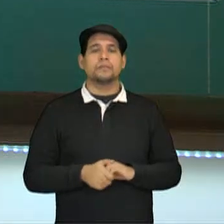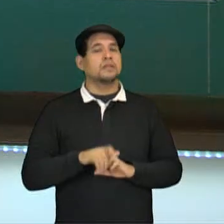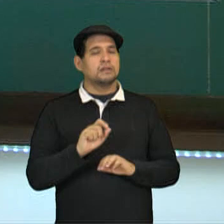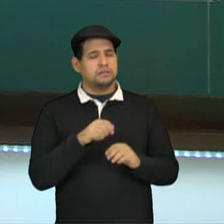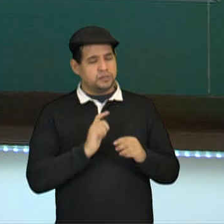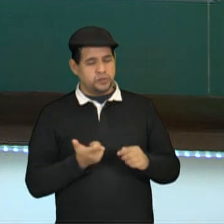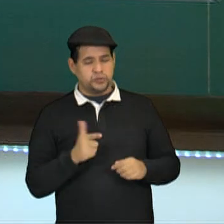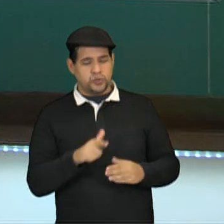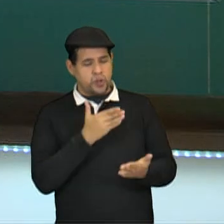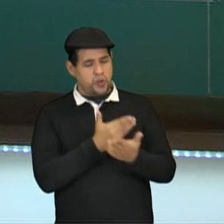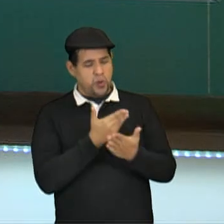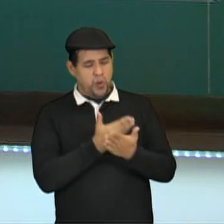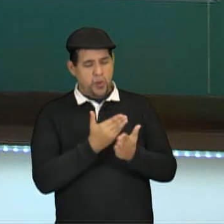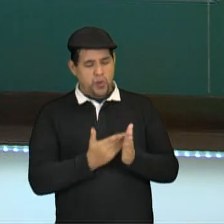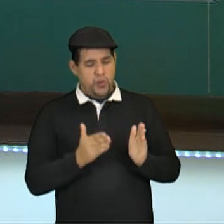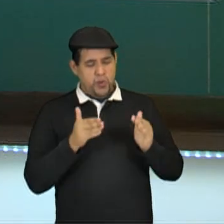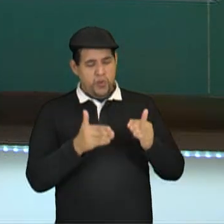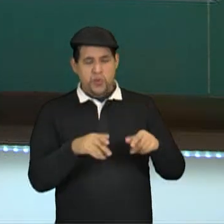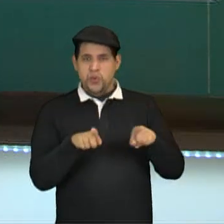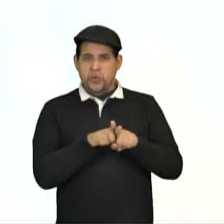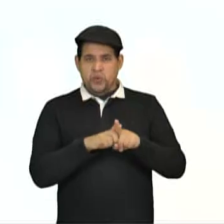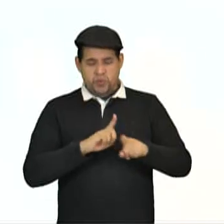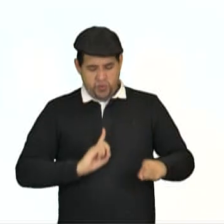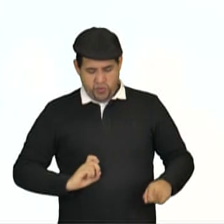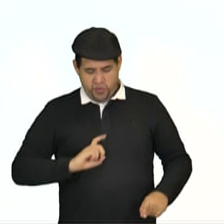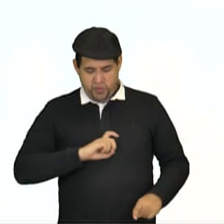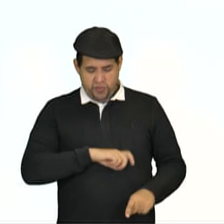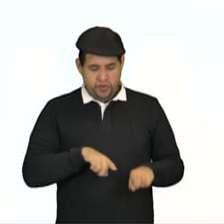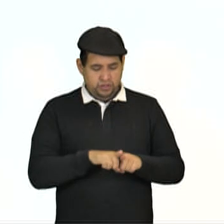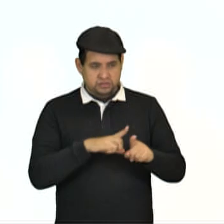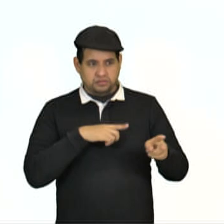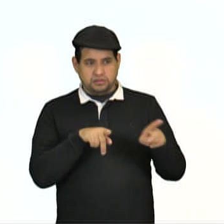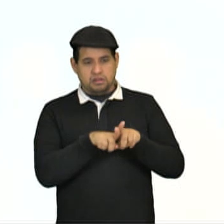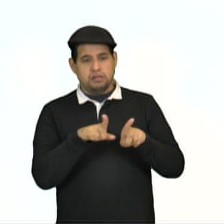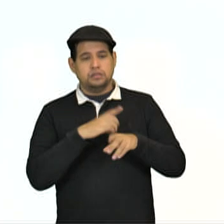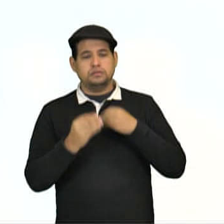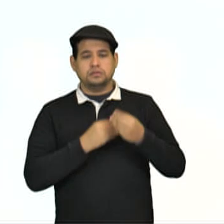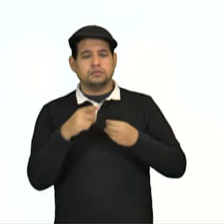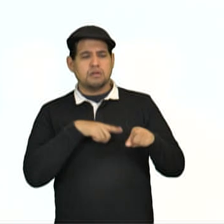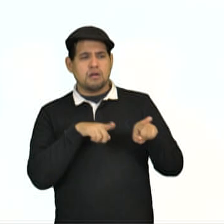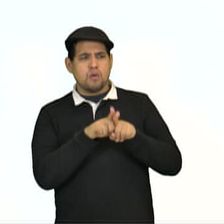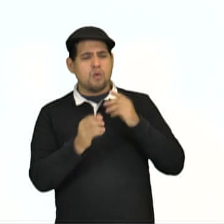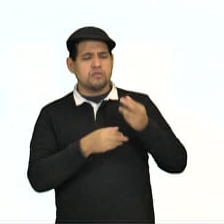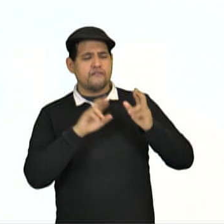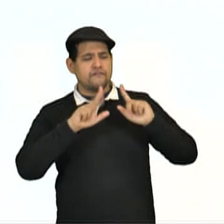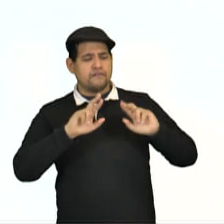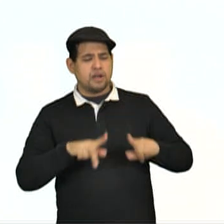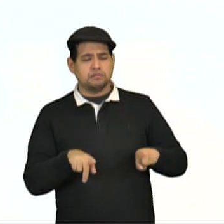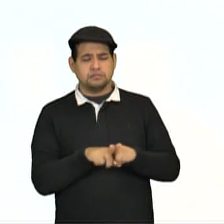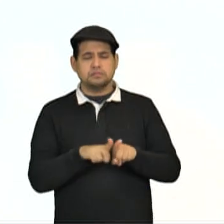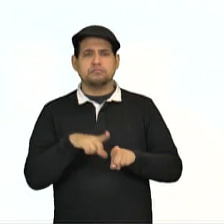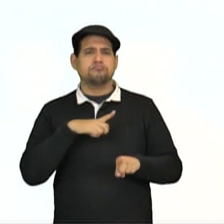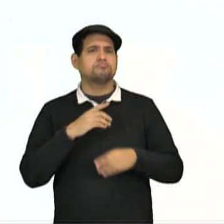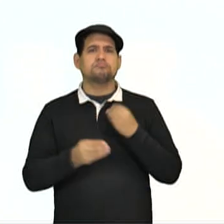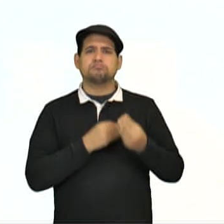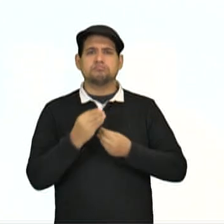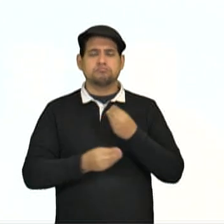nos estudos. Vamos lá. Os platelmintos podem apresentar formas diferentes